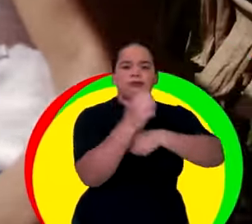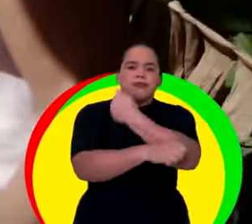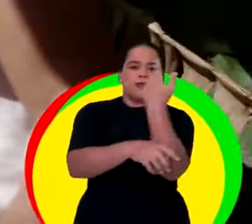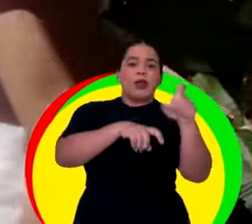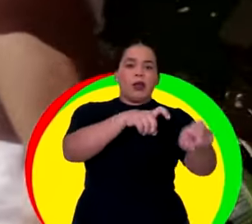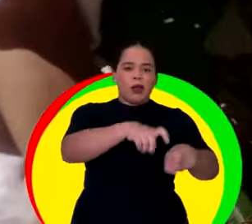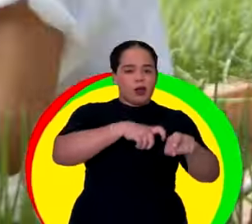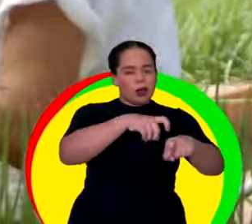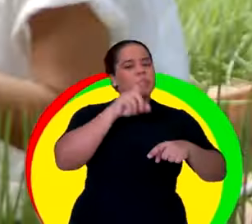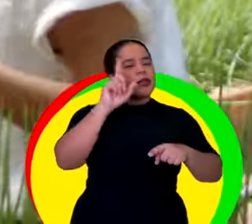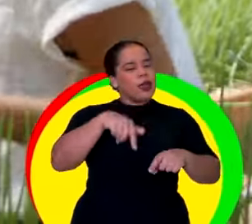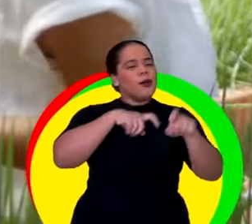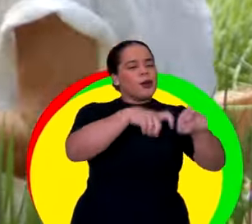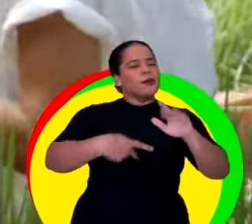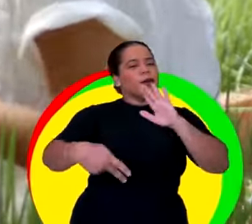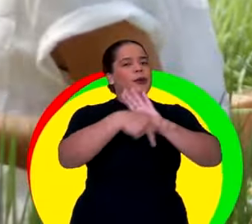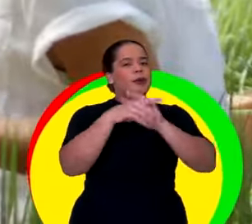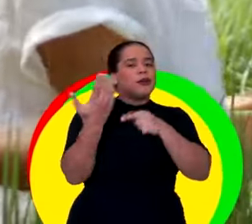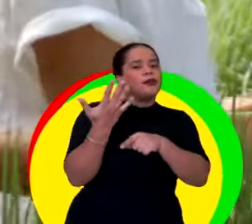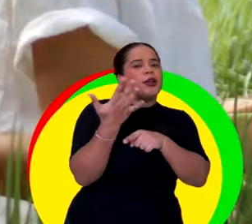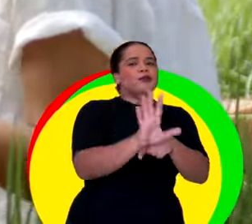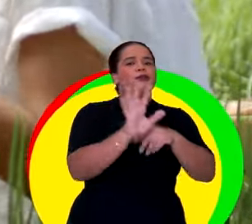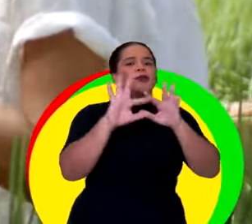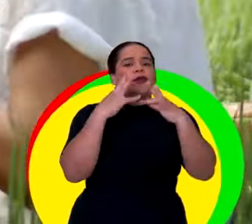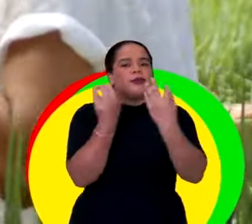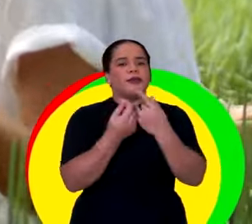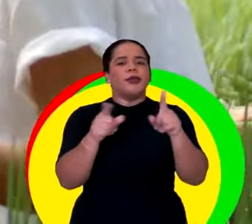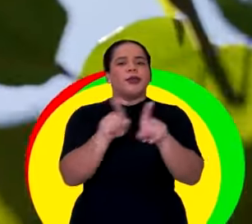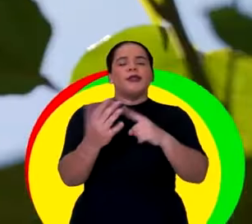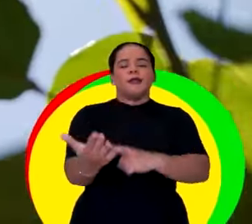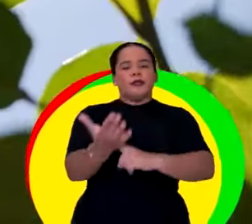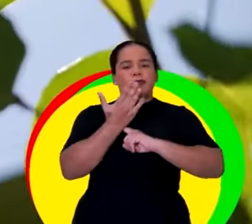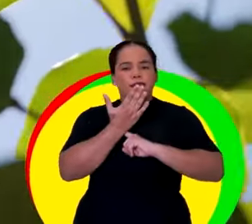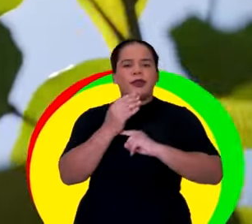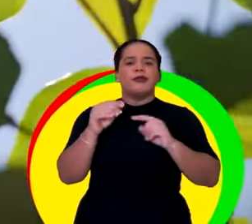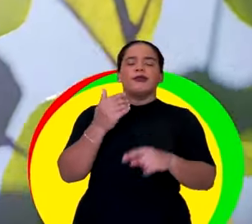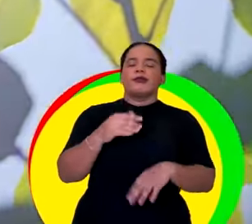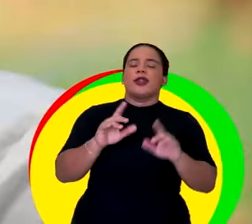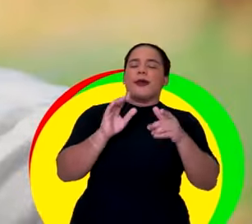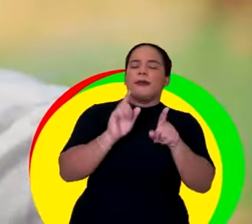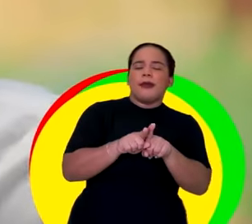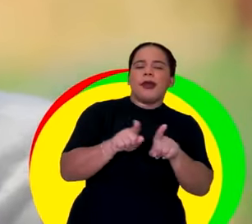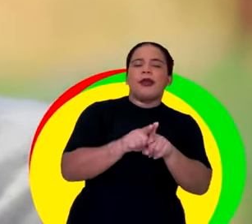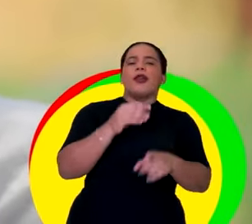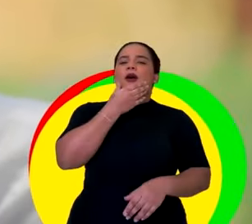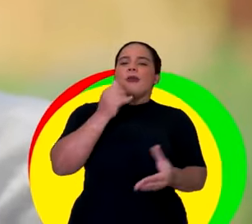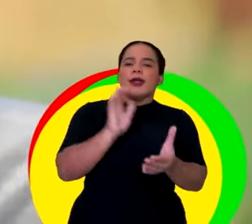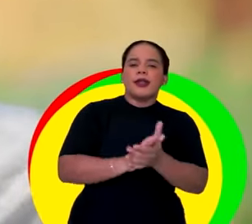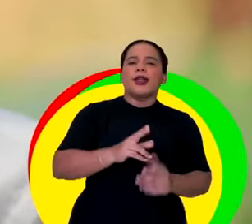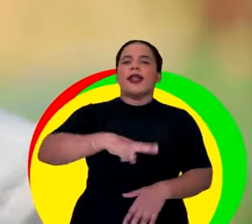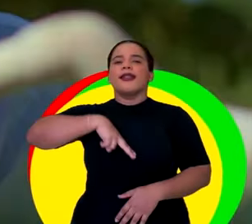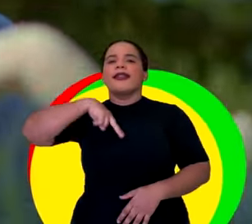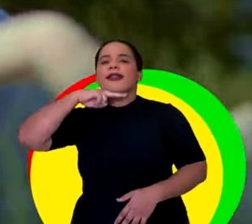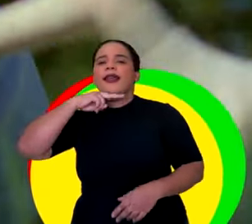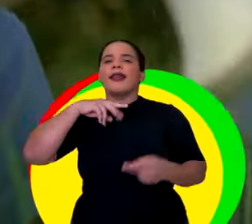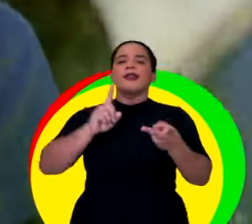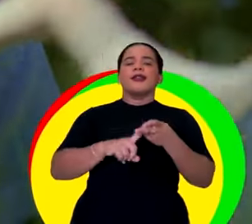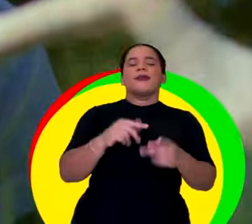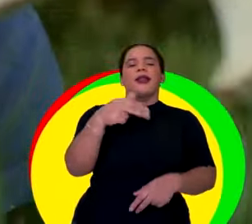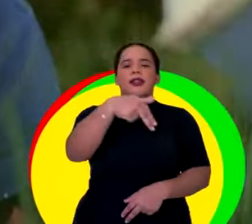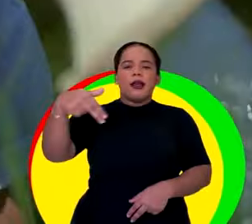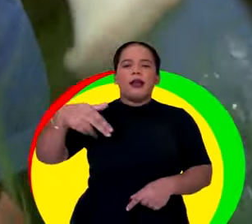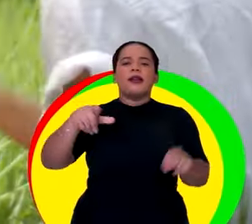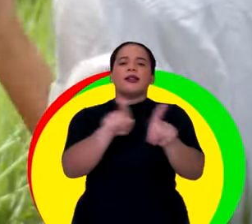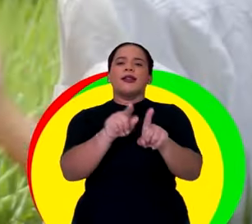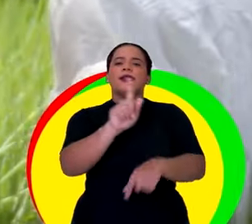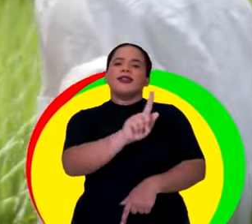plantação é uma agricultura de subsistência alimenta a senhora família maridos filhos netos netos